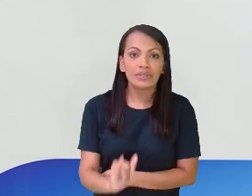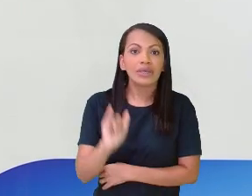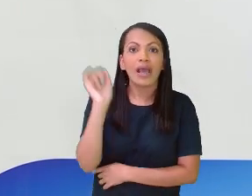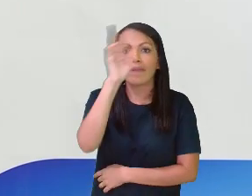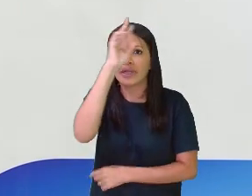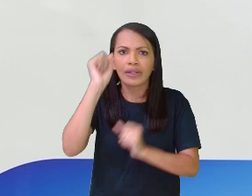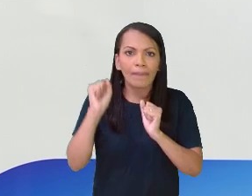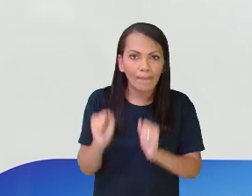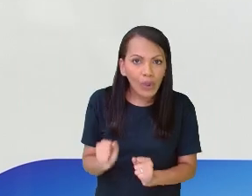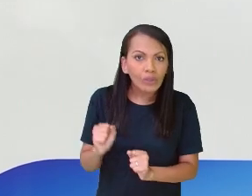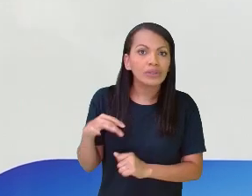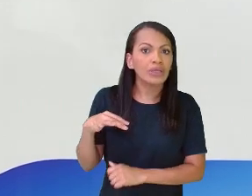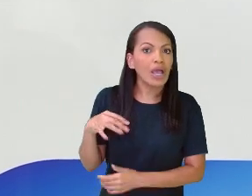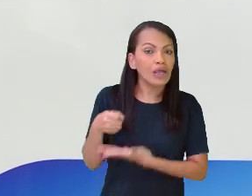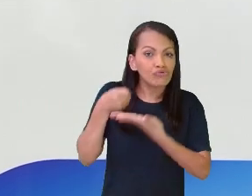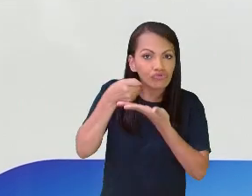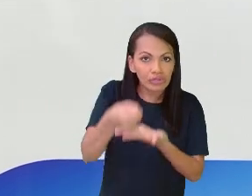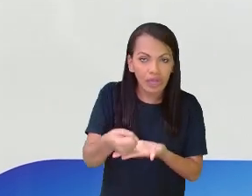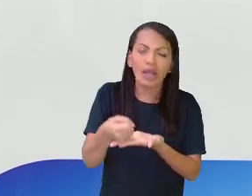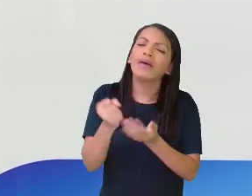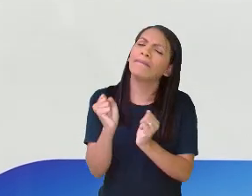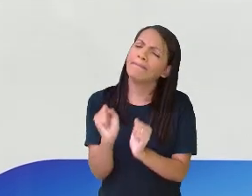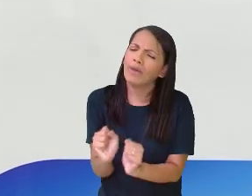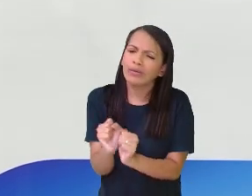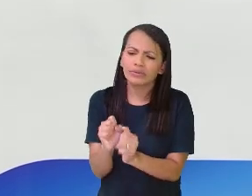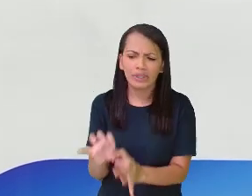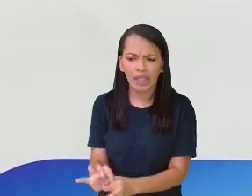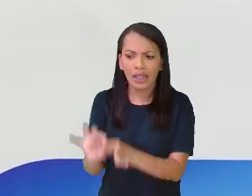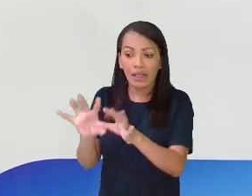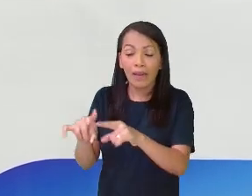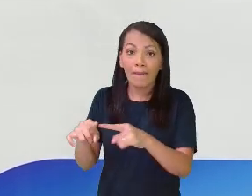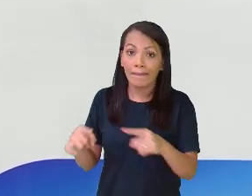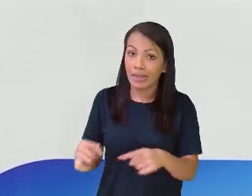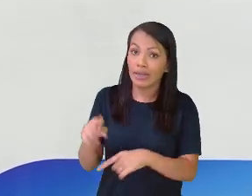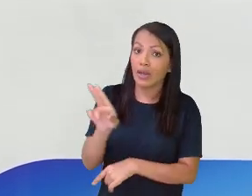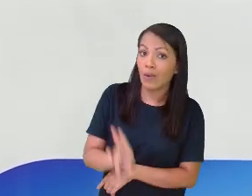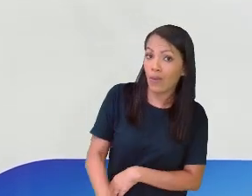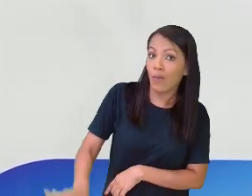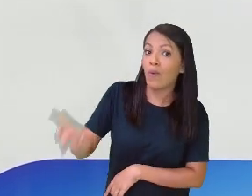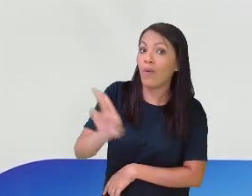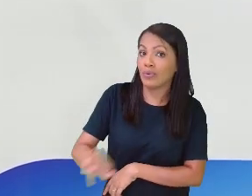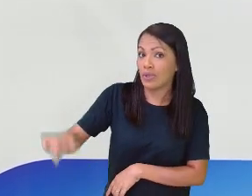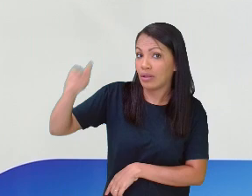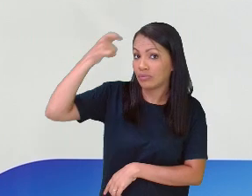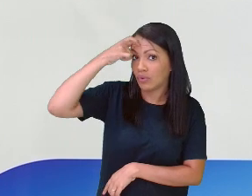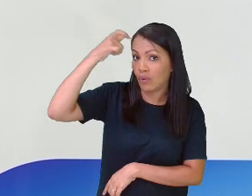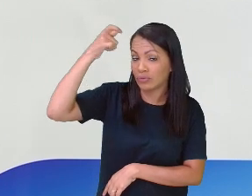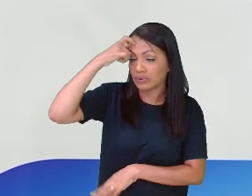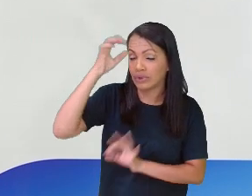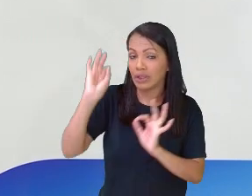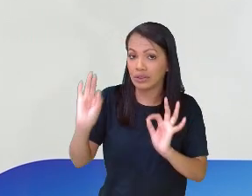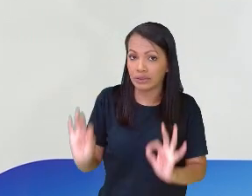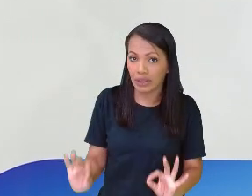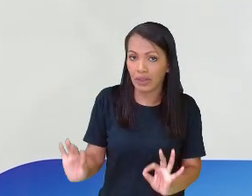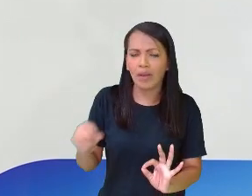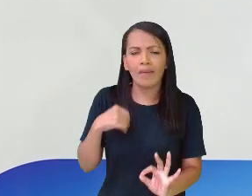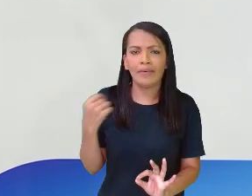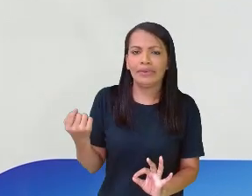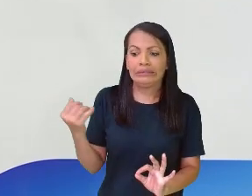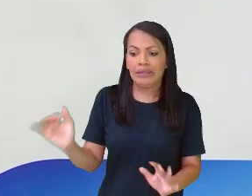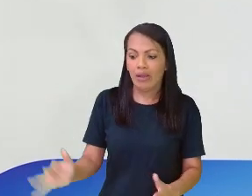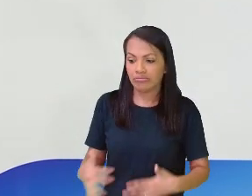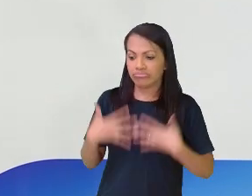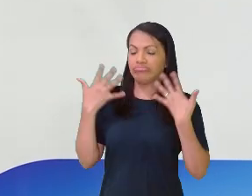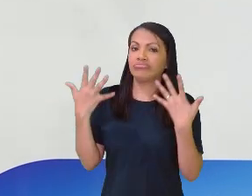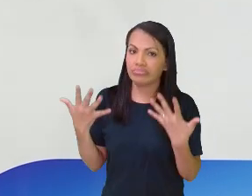a gente, então que vamos fazer isso, desde que realmente seja usado de forma consciente, para que não cause